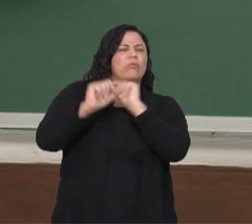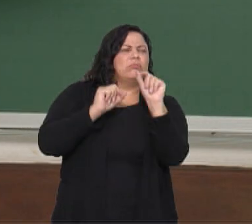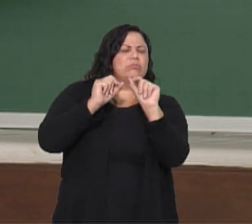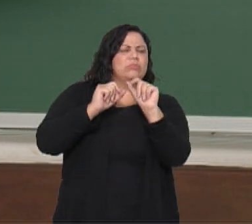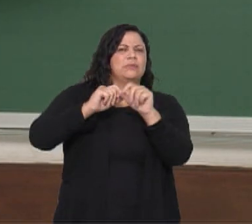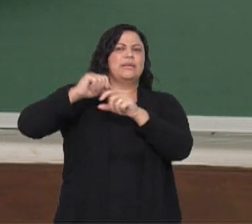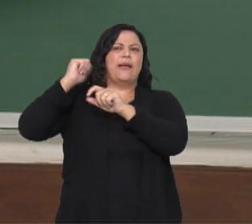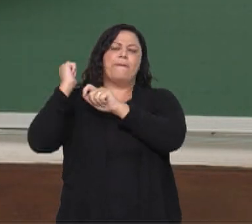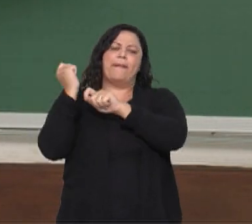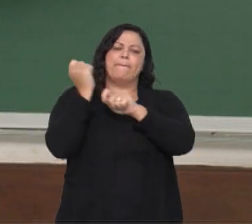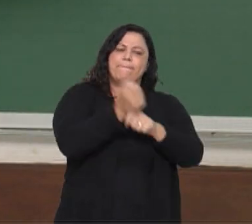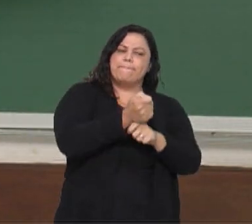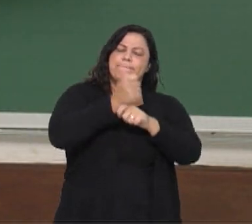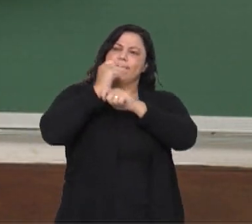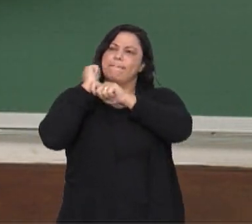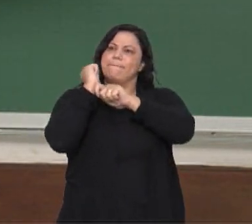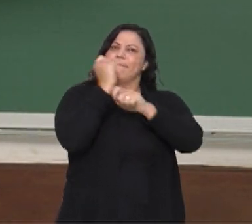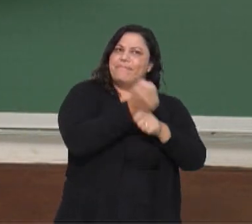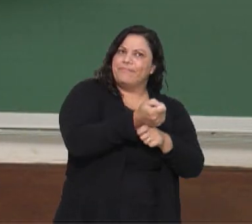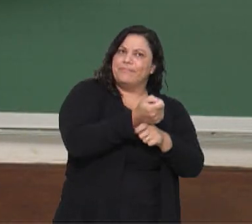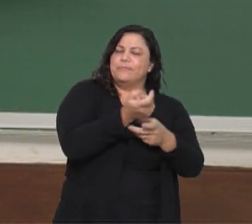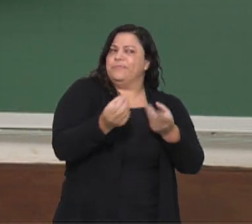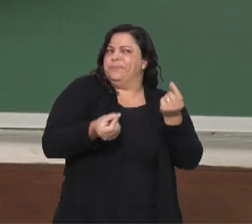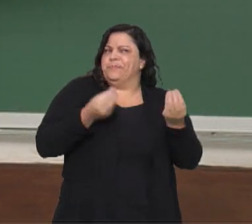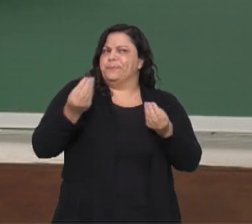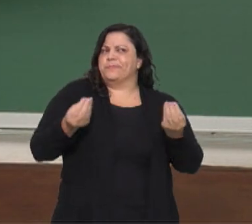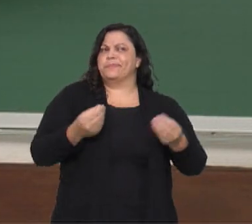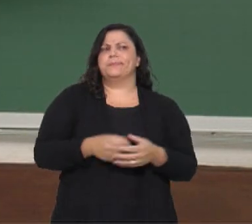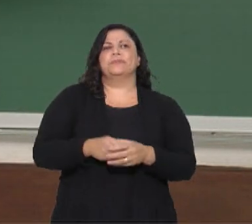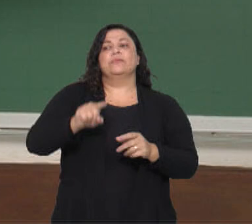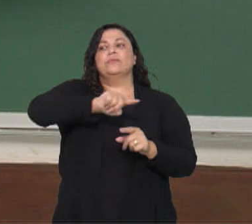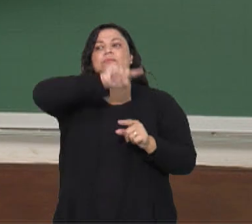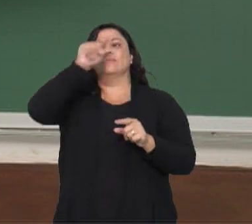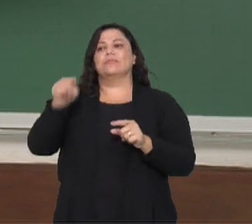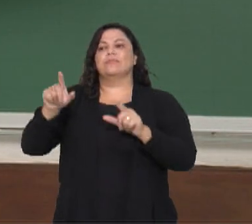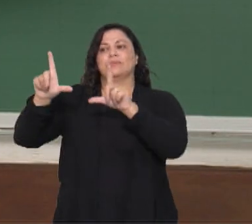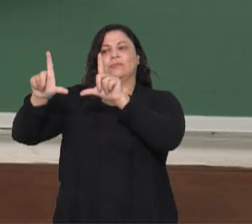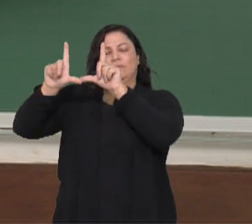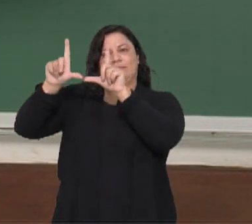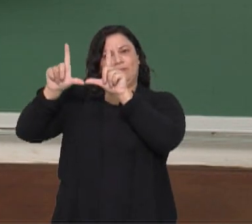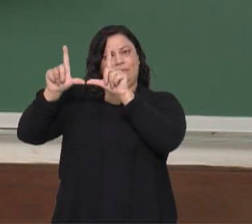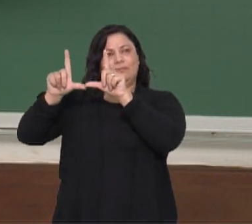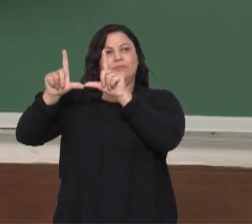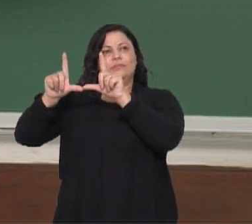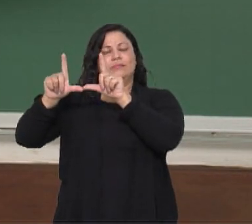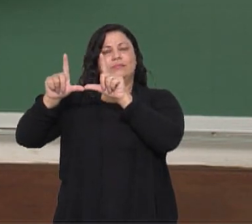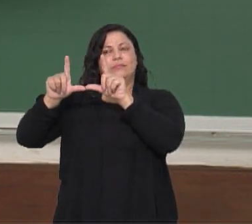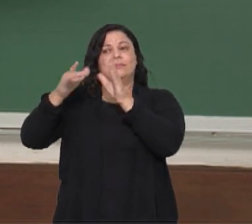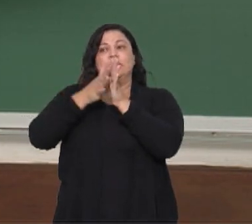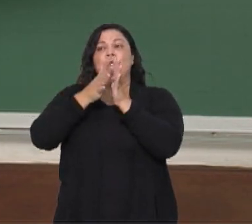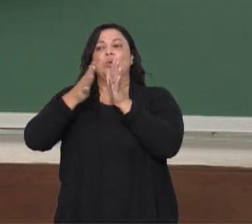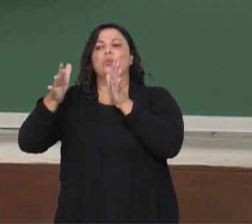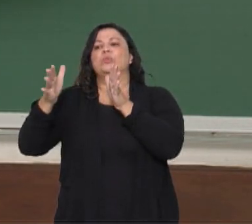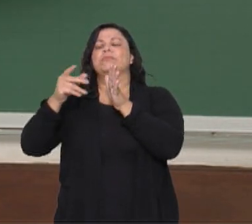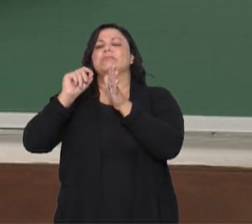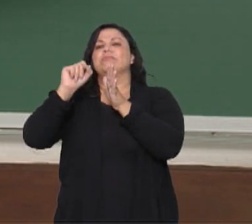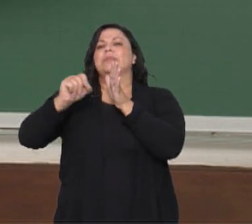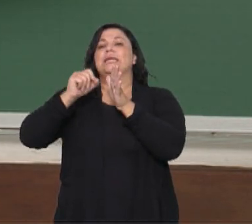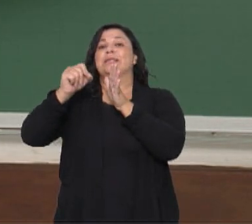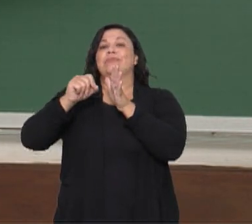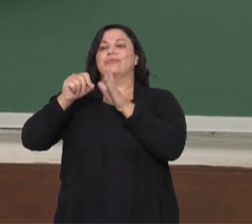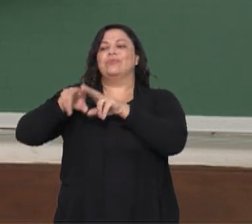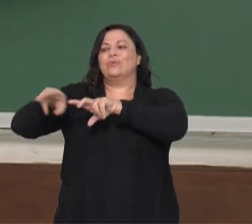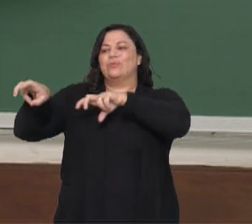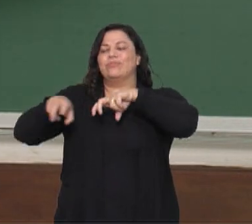picareta de pedra lascada, e aqui nós temos uma ferramenta do período neolítico, que agora muda inclusive o